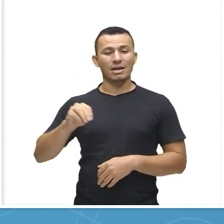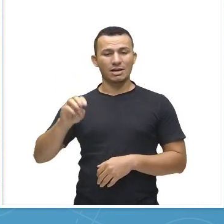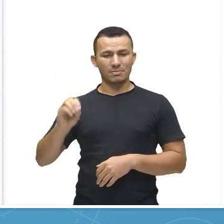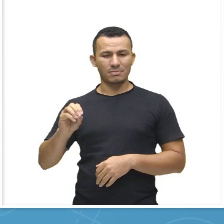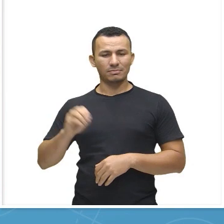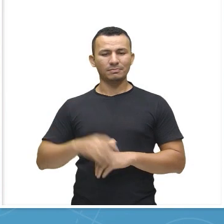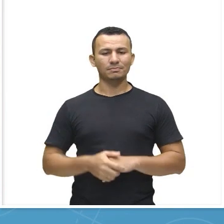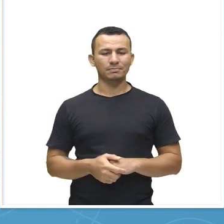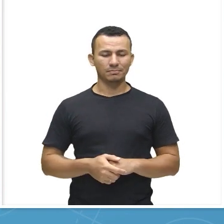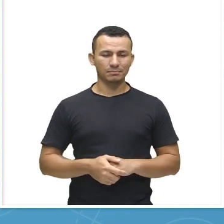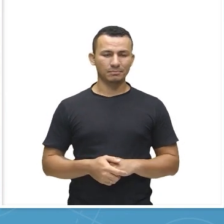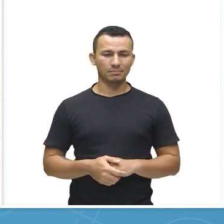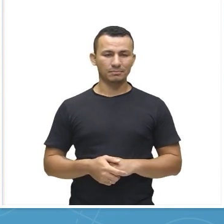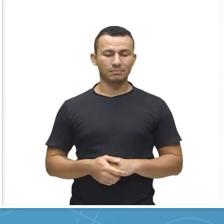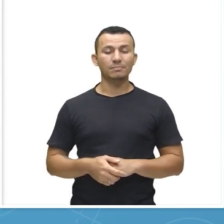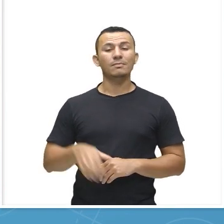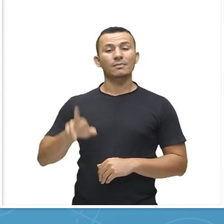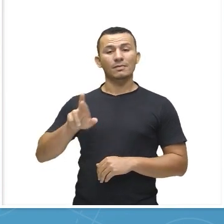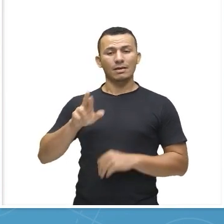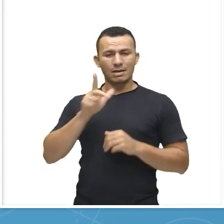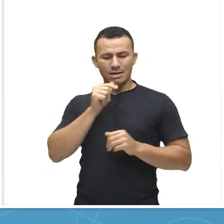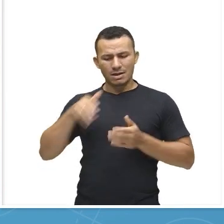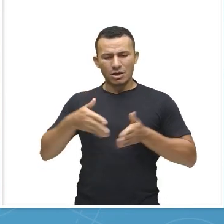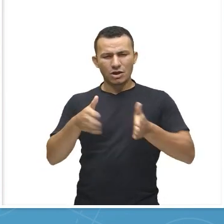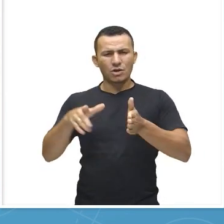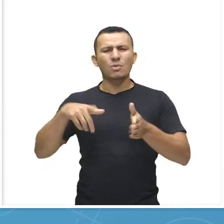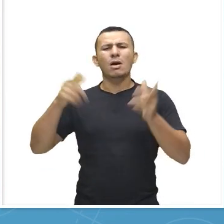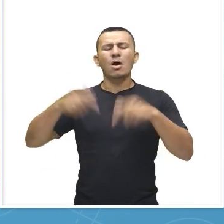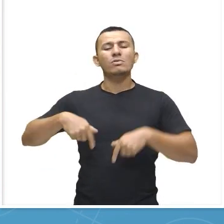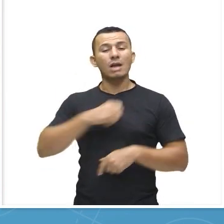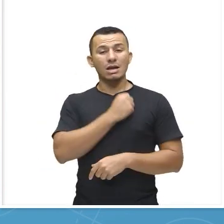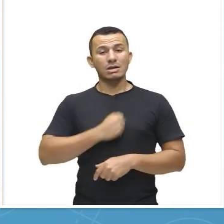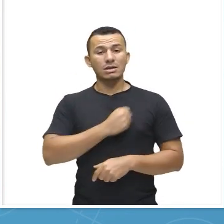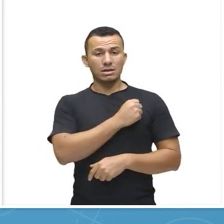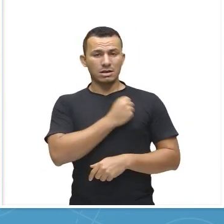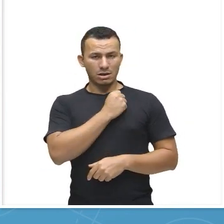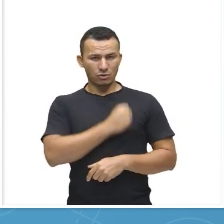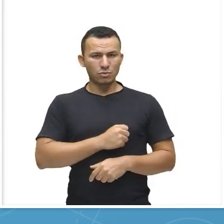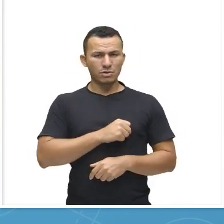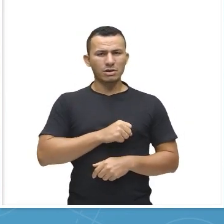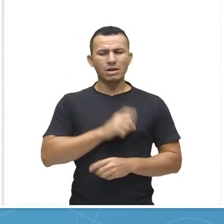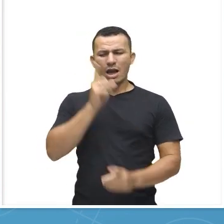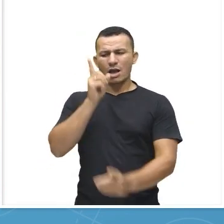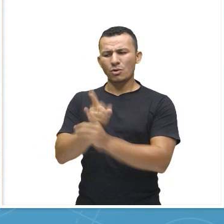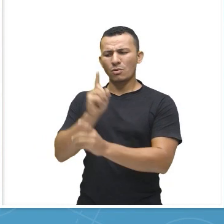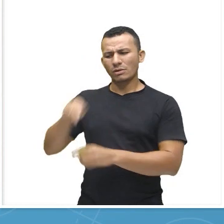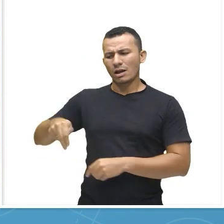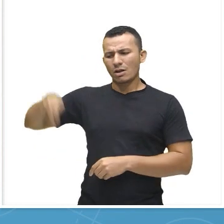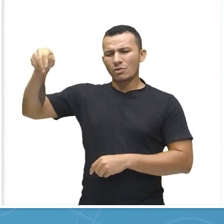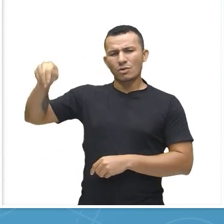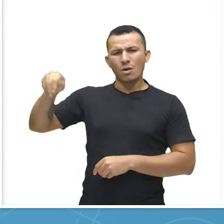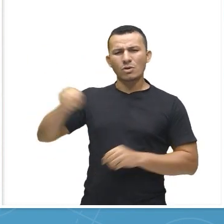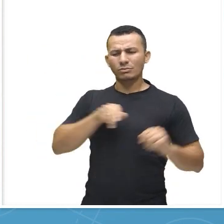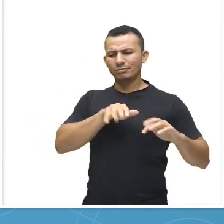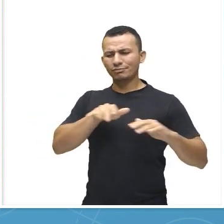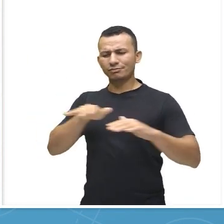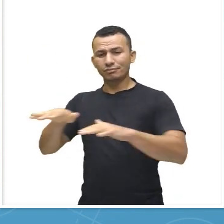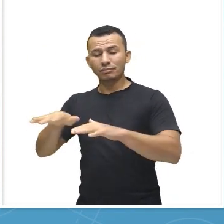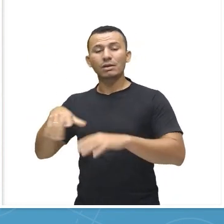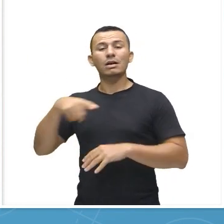Reno? O Rio Reno nasce nos Alpes Suíços e deságua do Mar do Norte. Ele tem